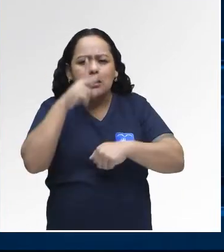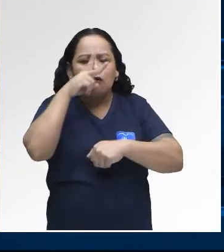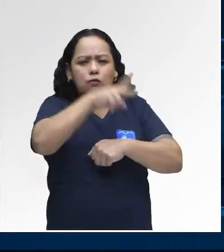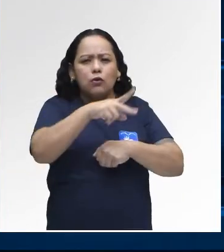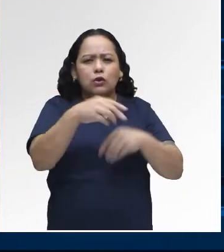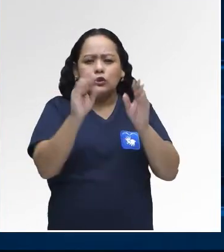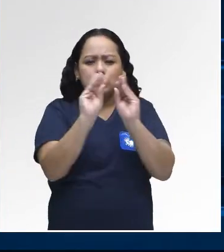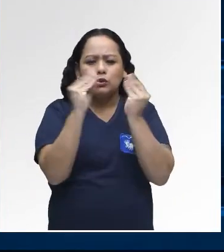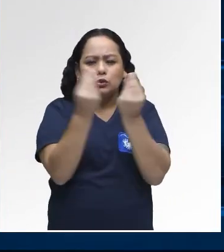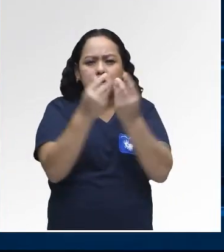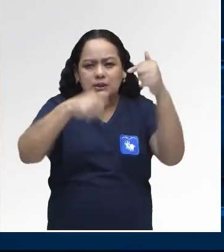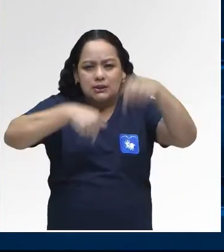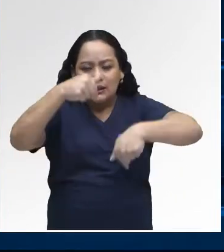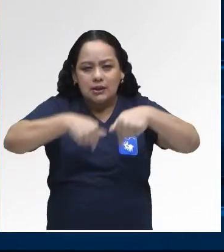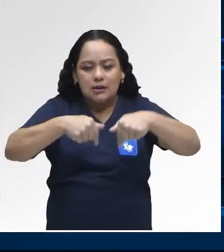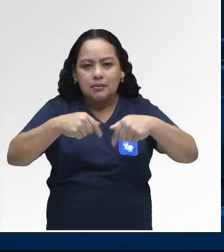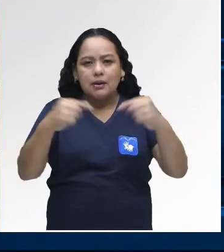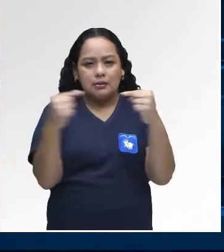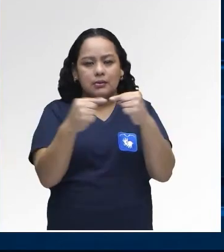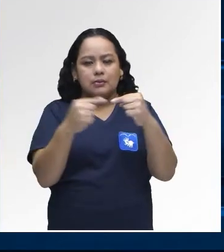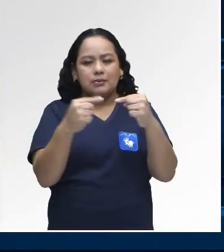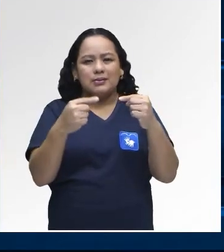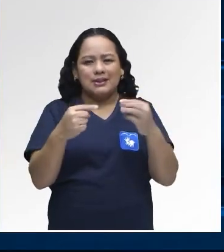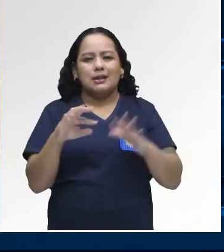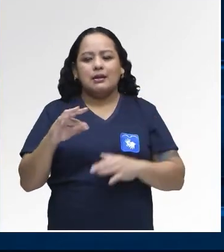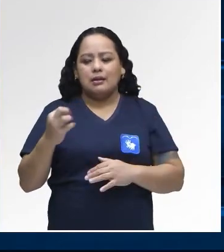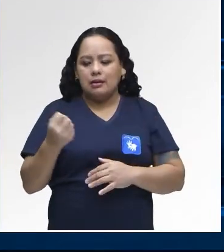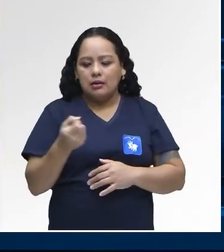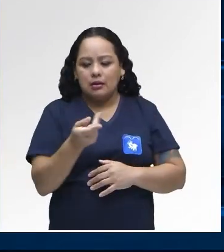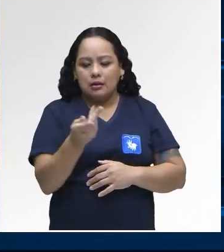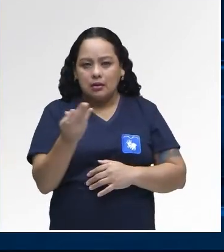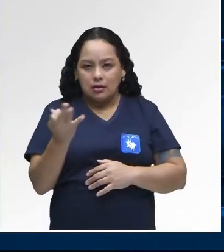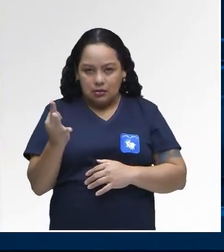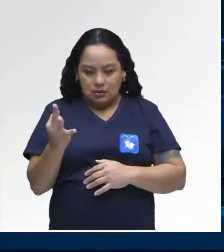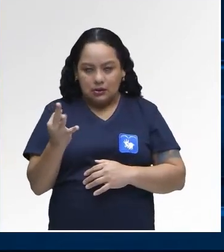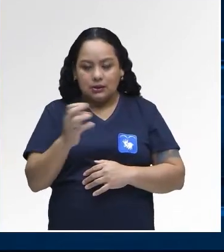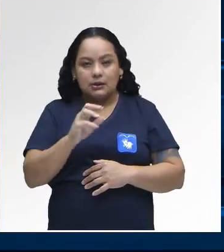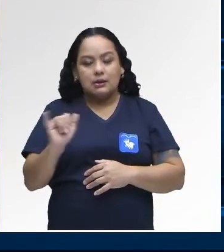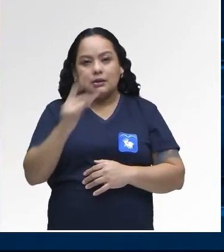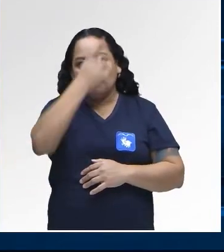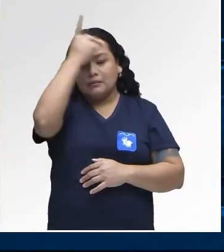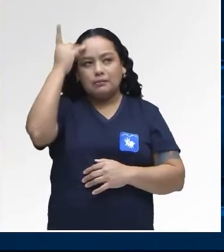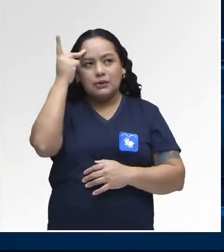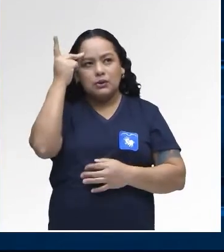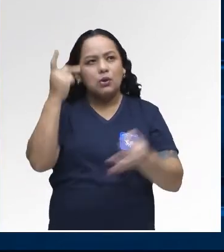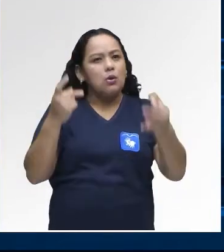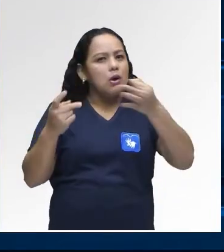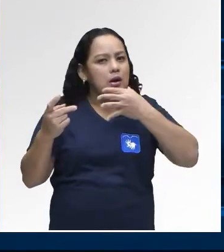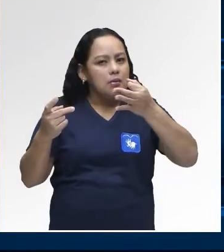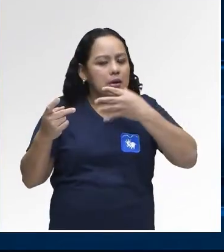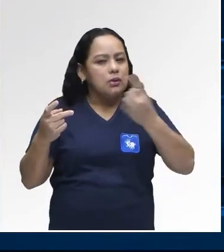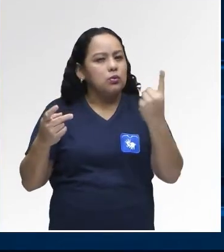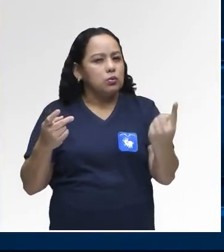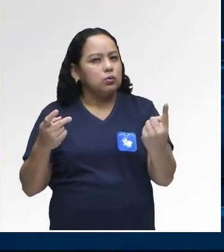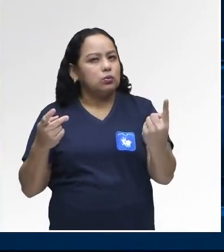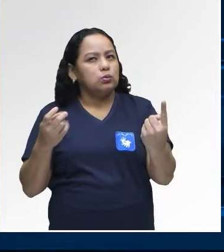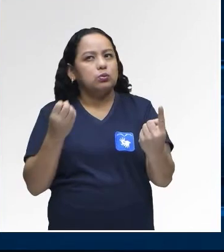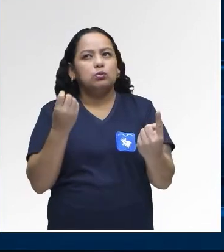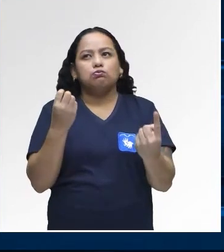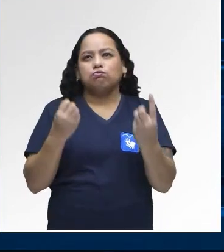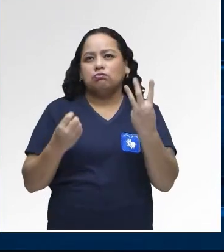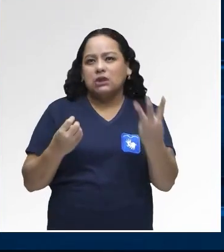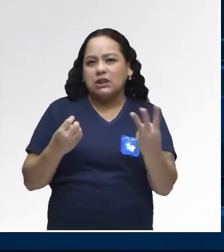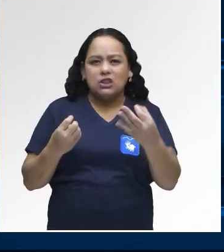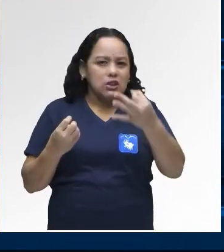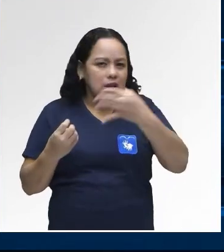inclui a quantidade, ou seja, se ela toma um remédio ou se ela toma 3 remédios,